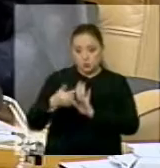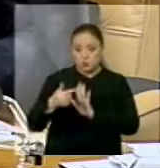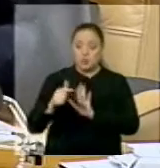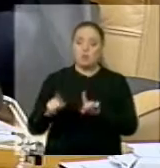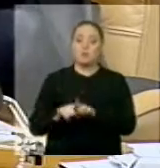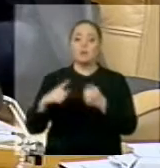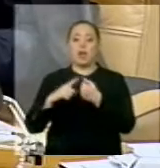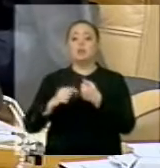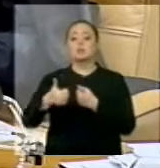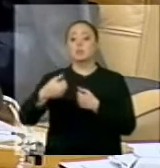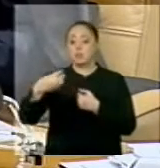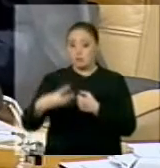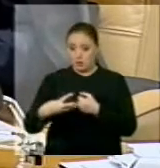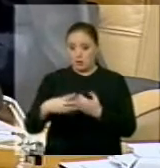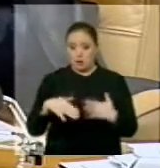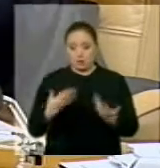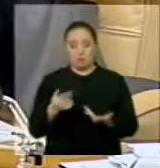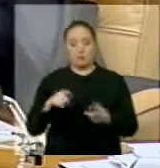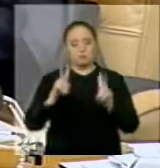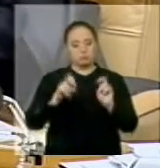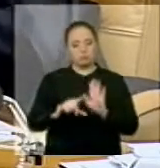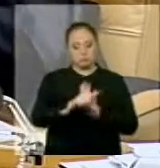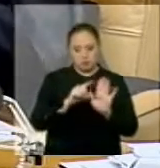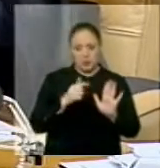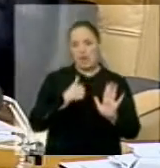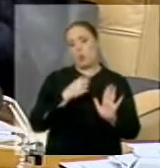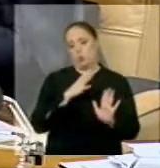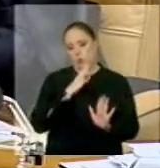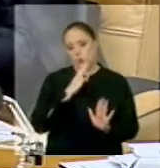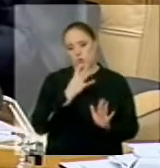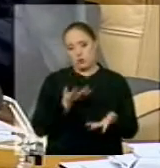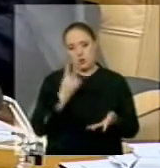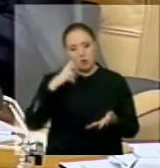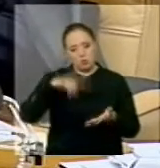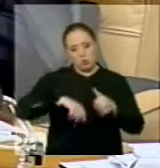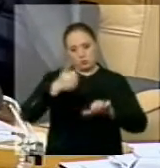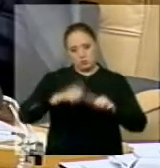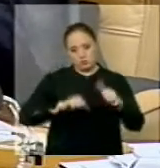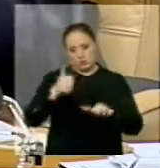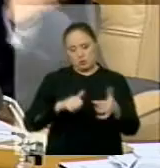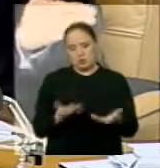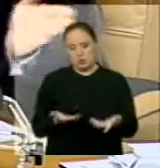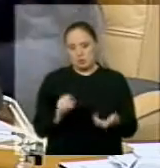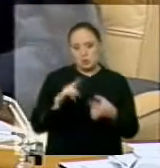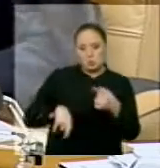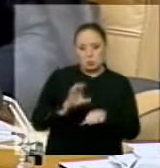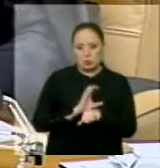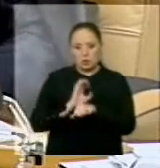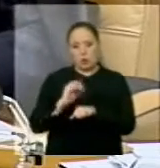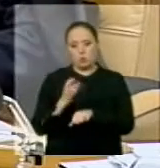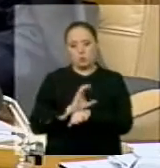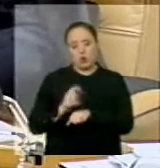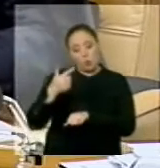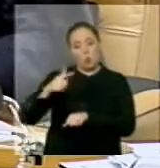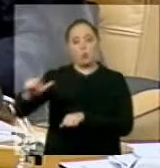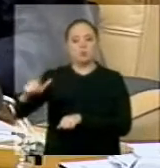artigo 13. Portanto, em relação a esses dispositivos, eu estou conhecendo e vou examinar a alegada inconstitucionalidade. Quanto aos demais,